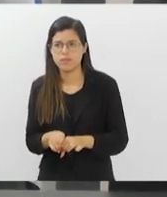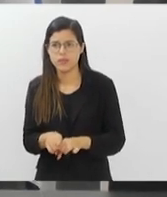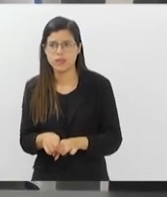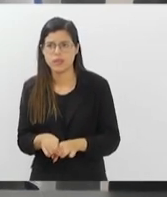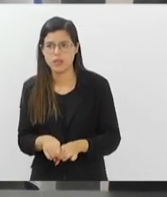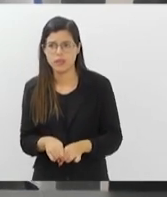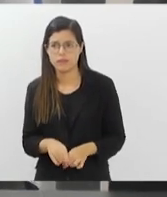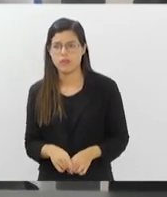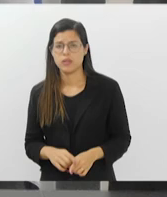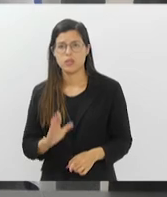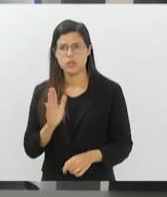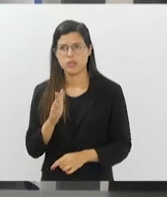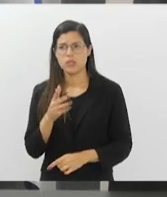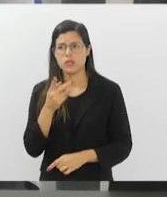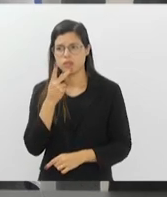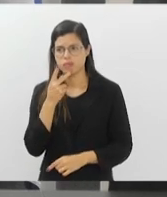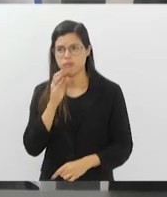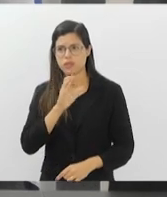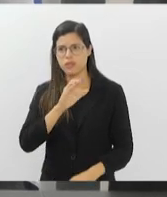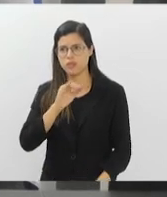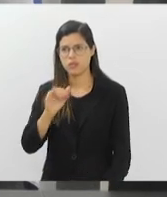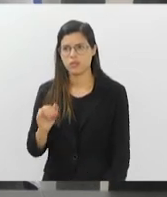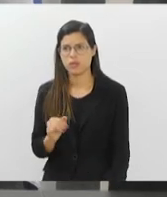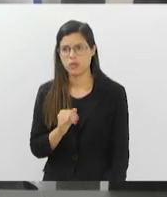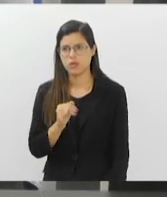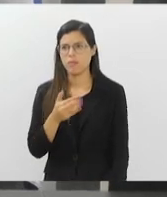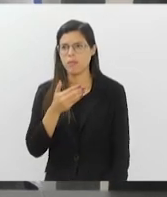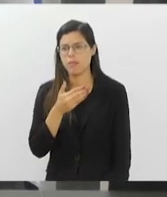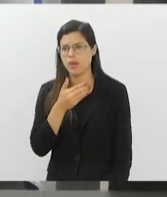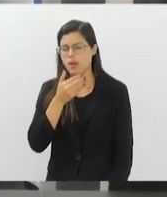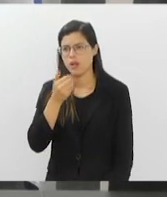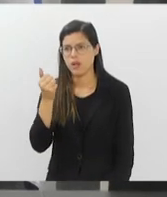introjetado aqui já na CCJ, é melhor já ir para o